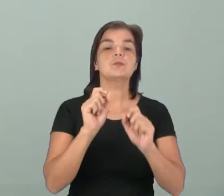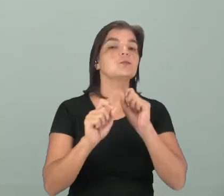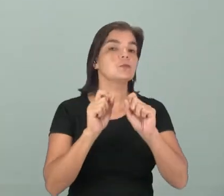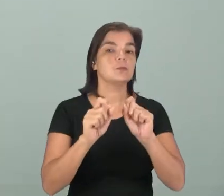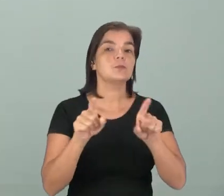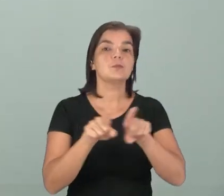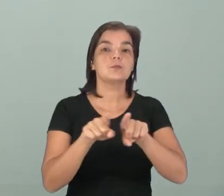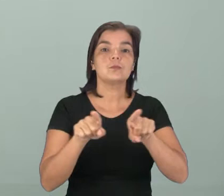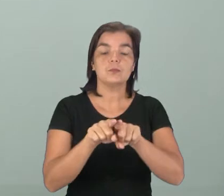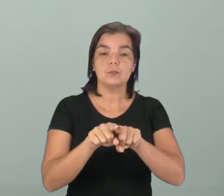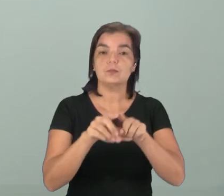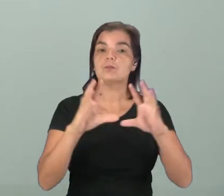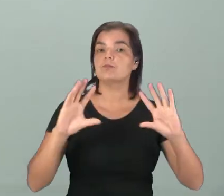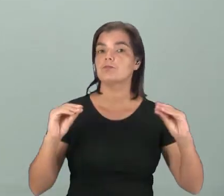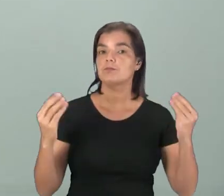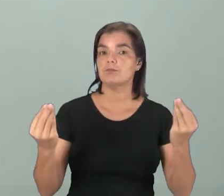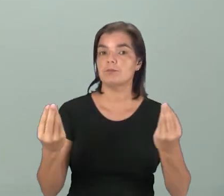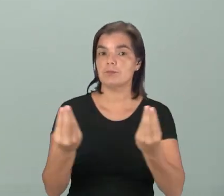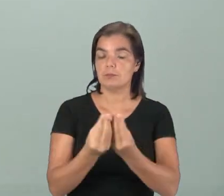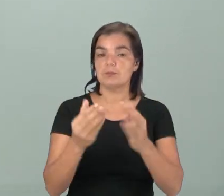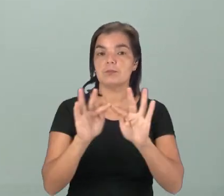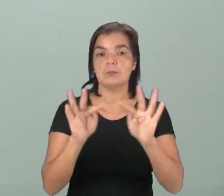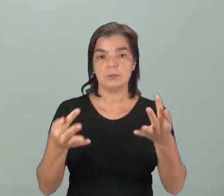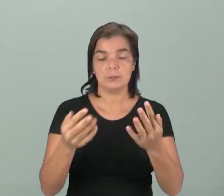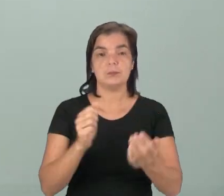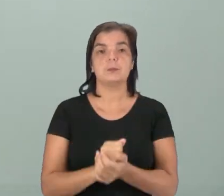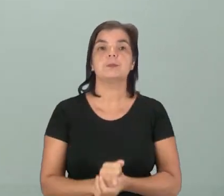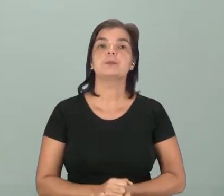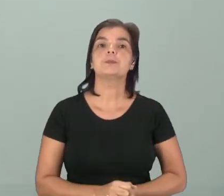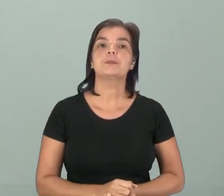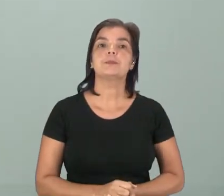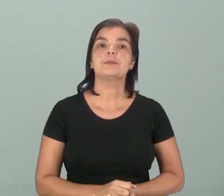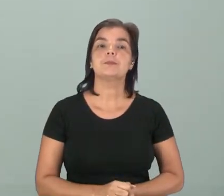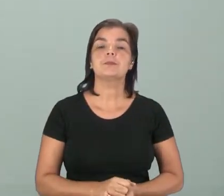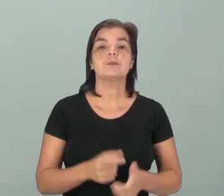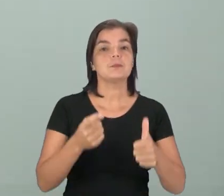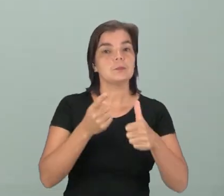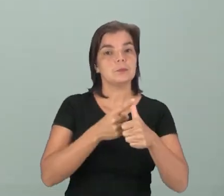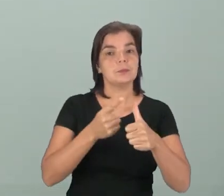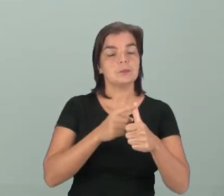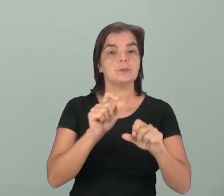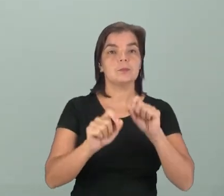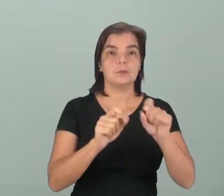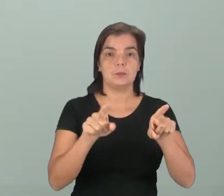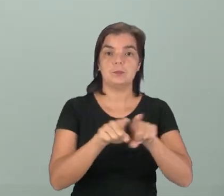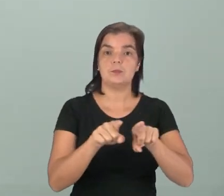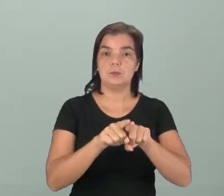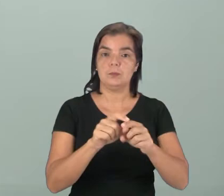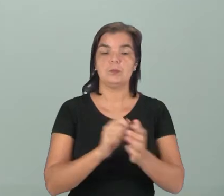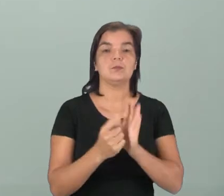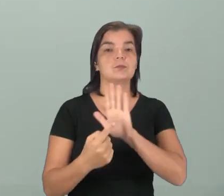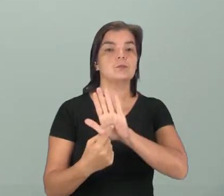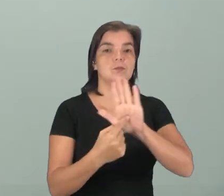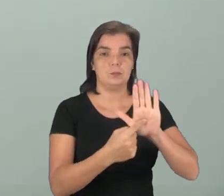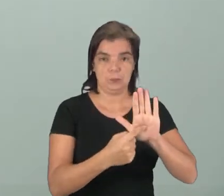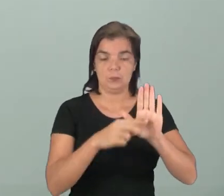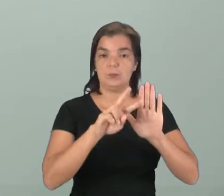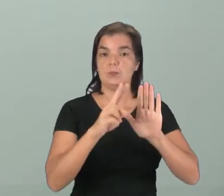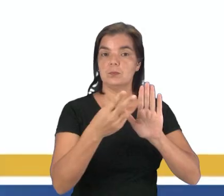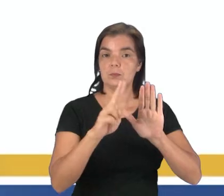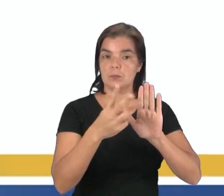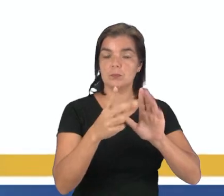teria de um lado o hidrogênio e do outro o oxigênio. Então, nesse primeiro caso aí, eu tenho a representação do